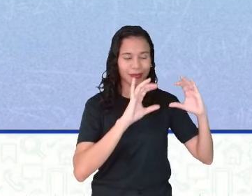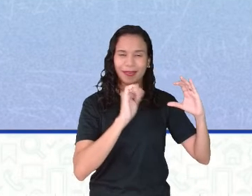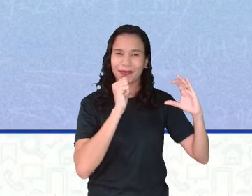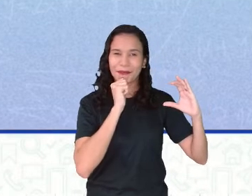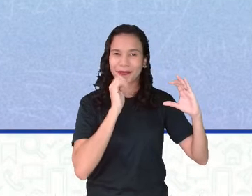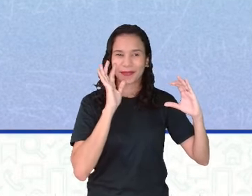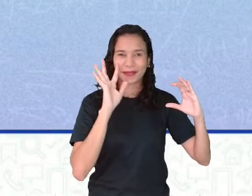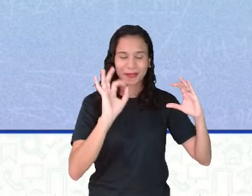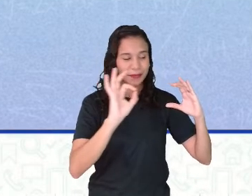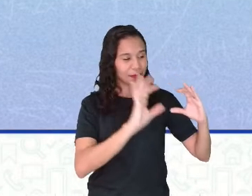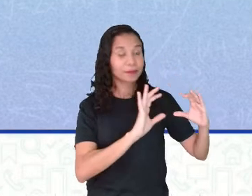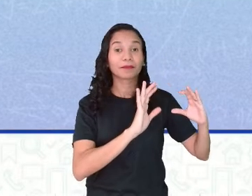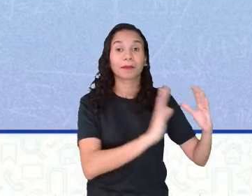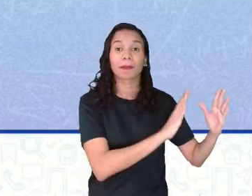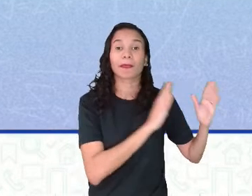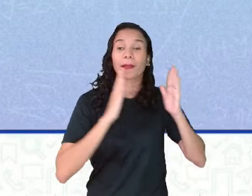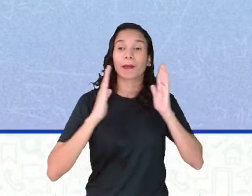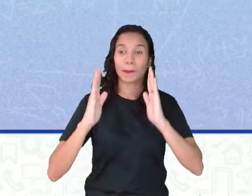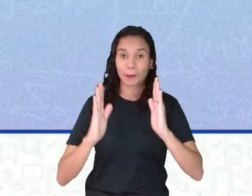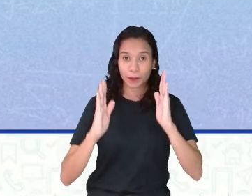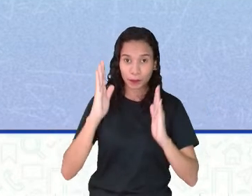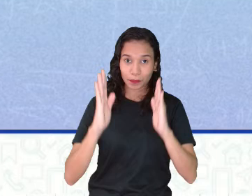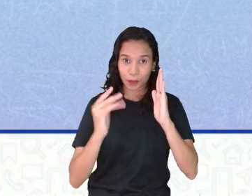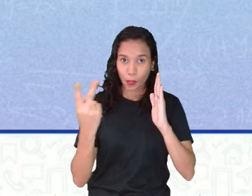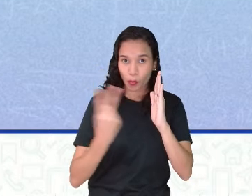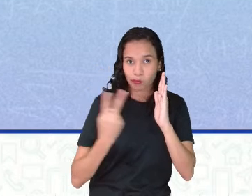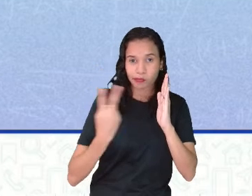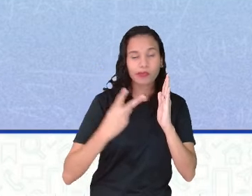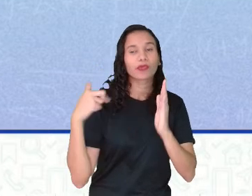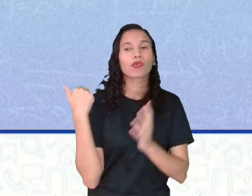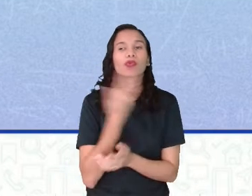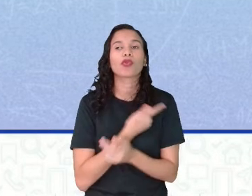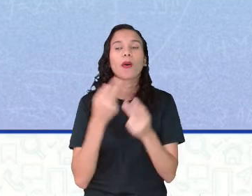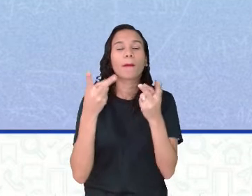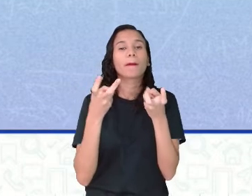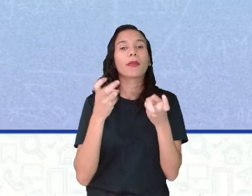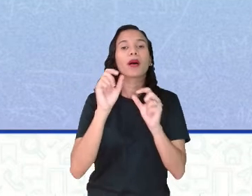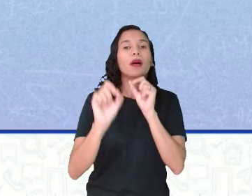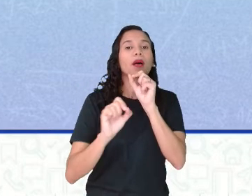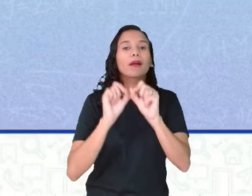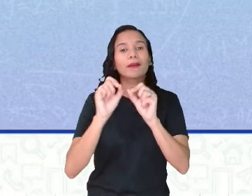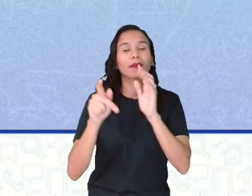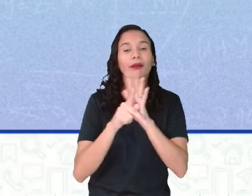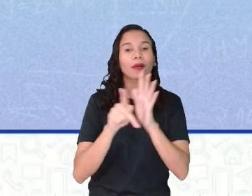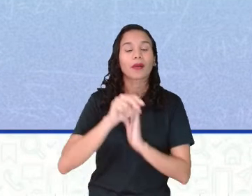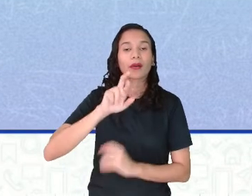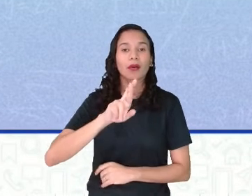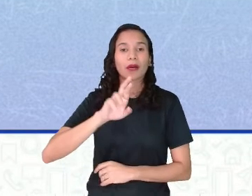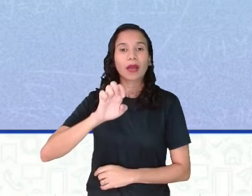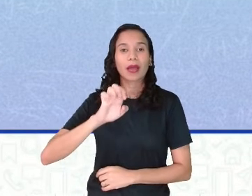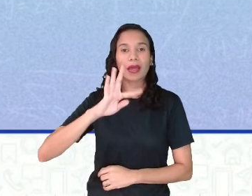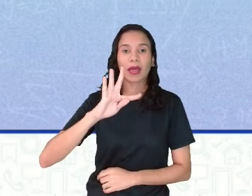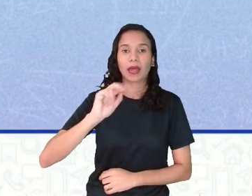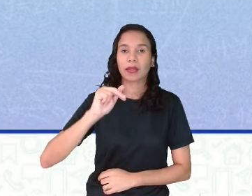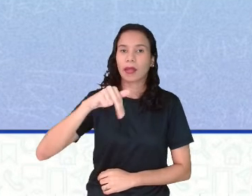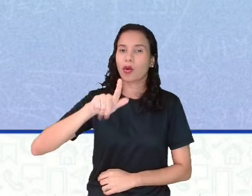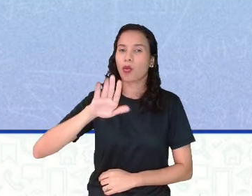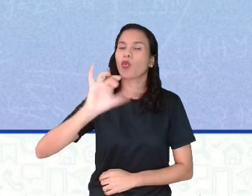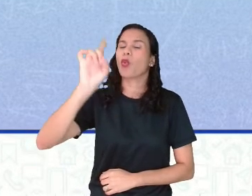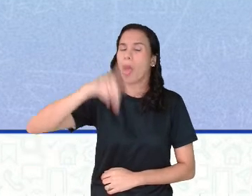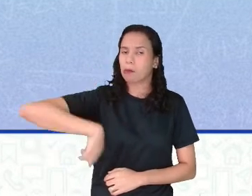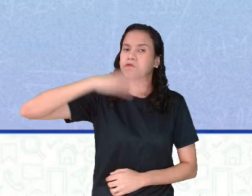não. Já no próximo triângulo, a gente tem aí o triângulo retângulo, é um dos mais